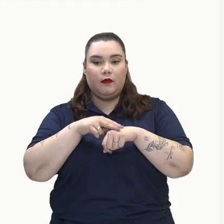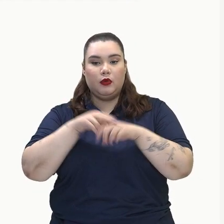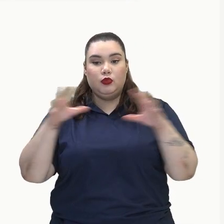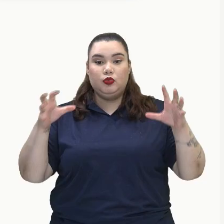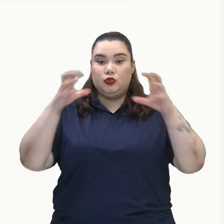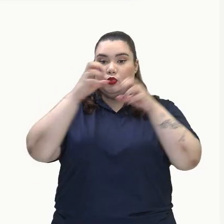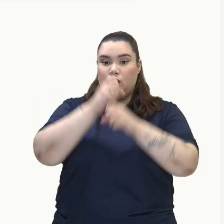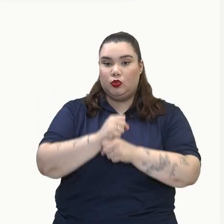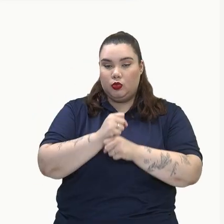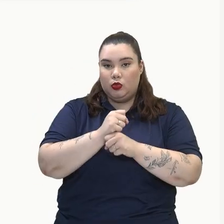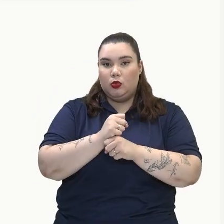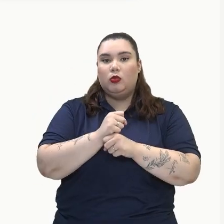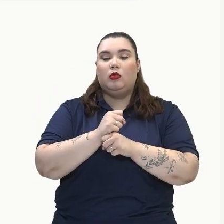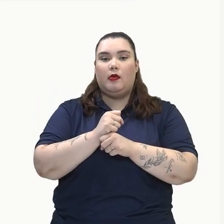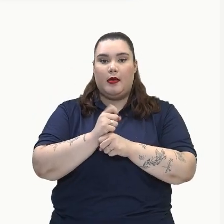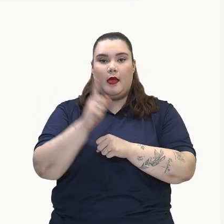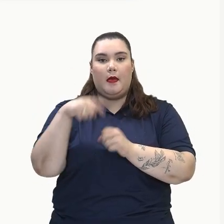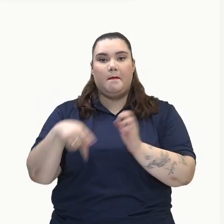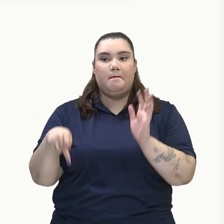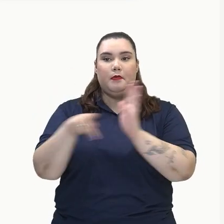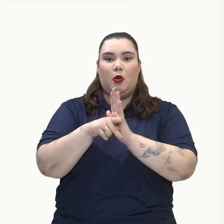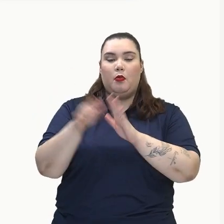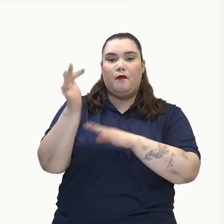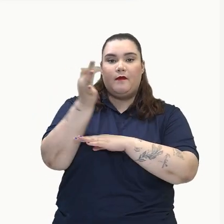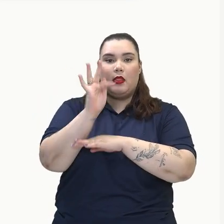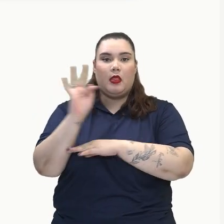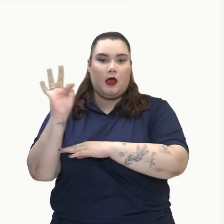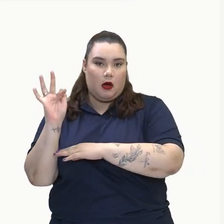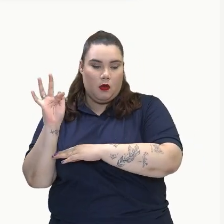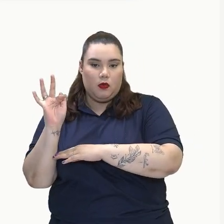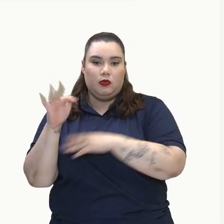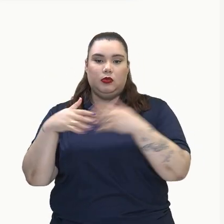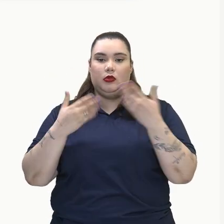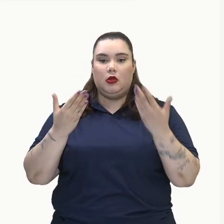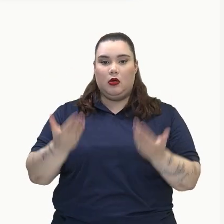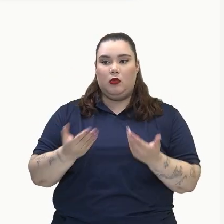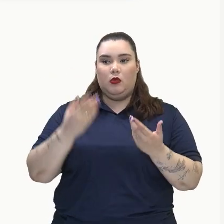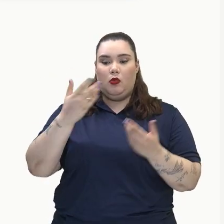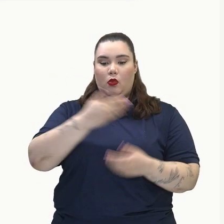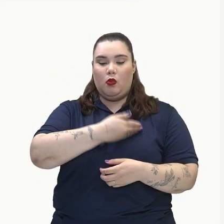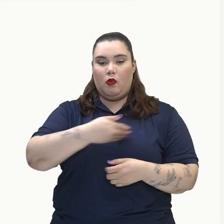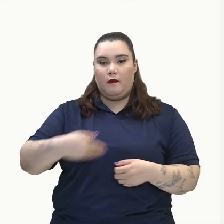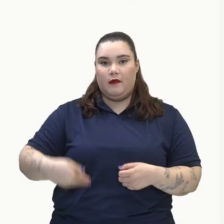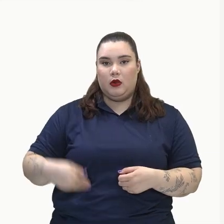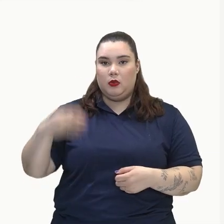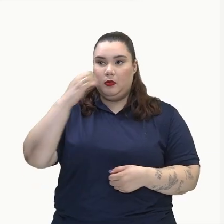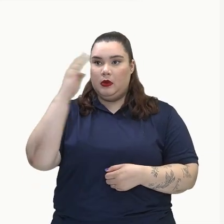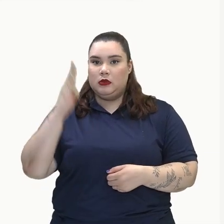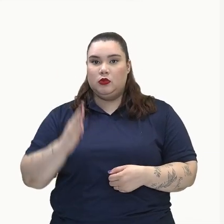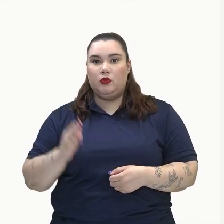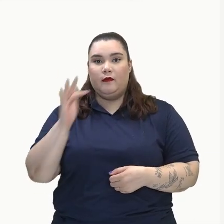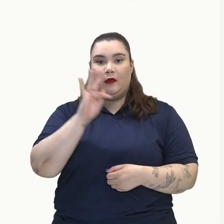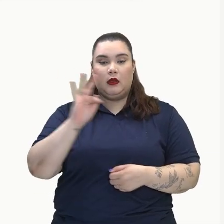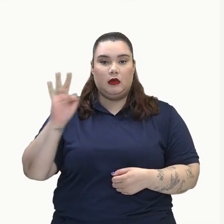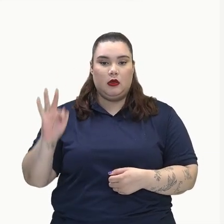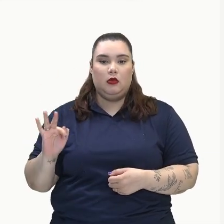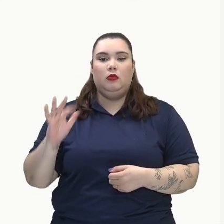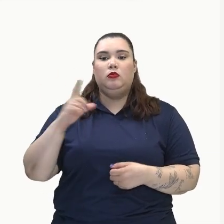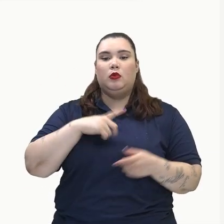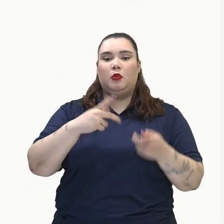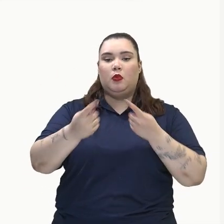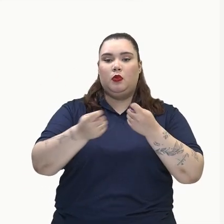poder federal. Então já vão ser o governo brasileiro que vai estar